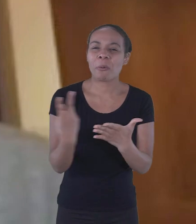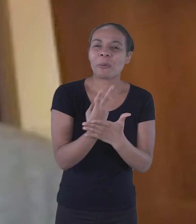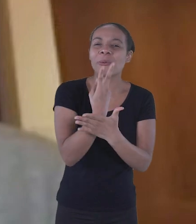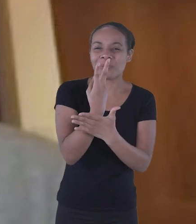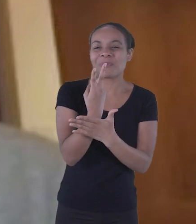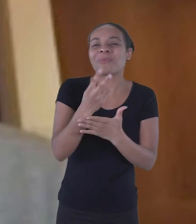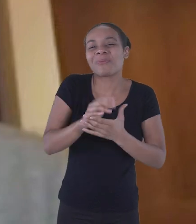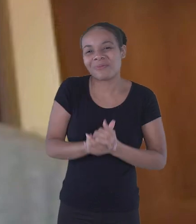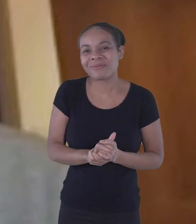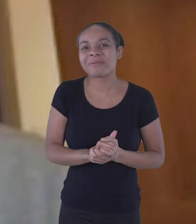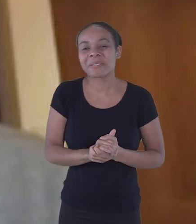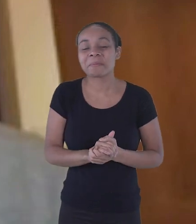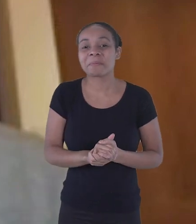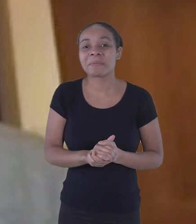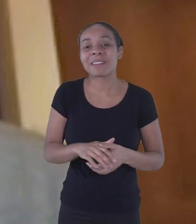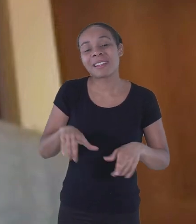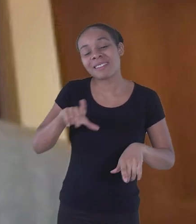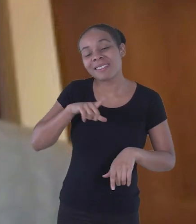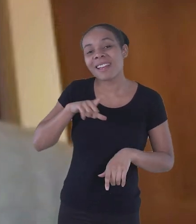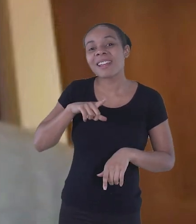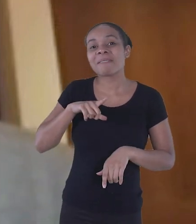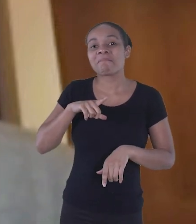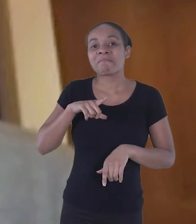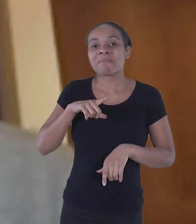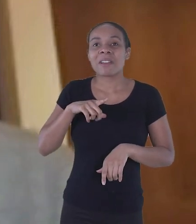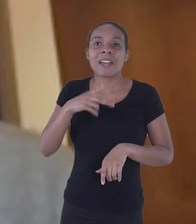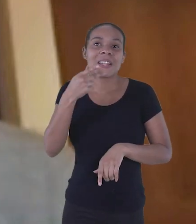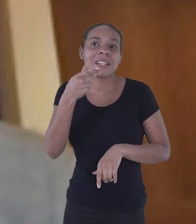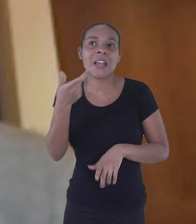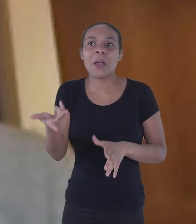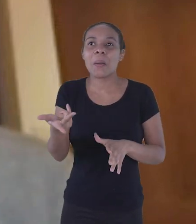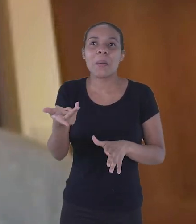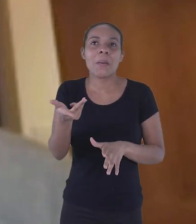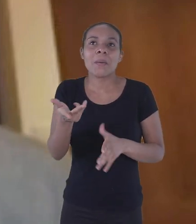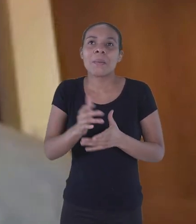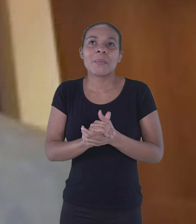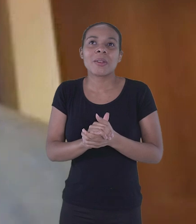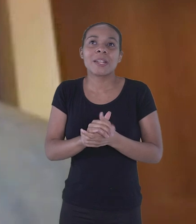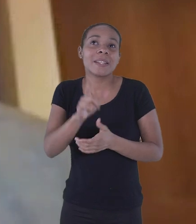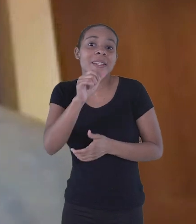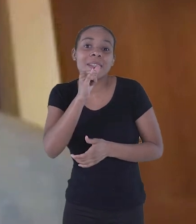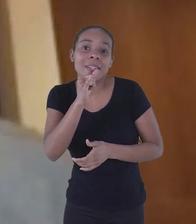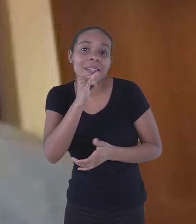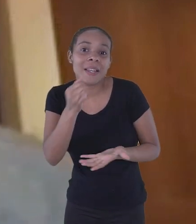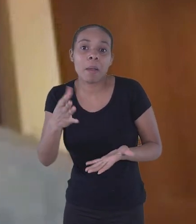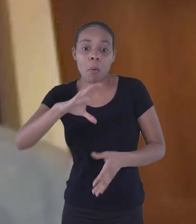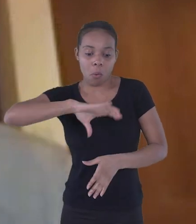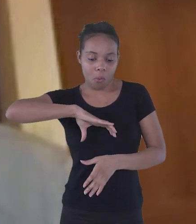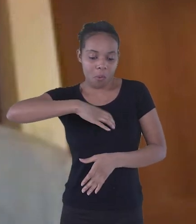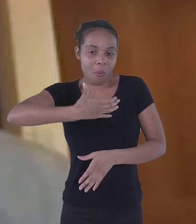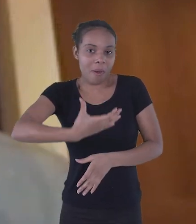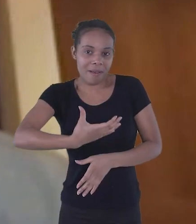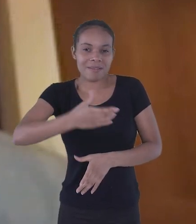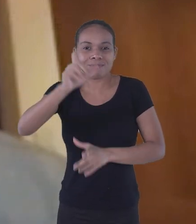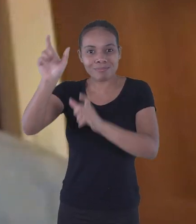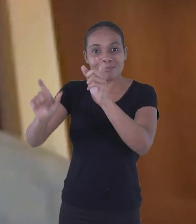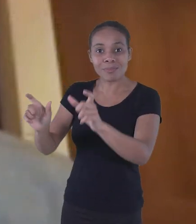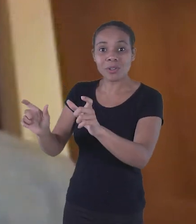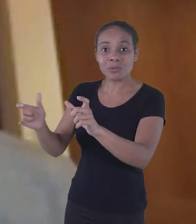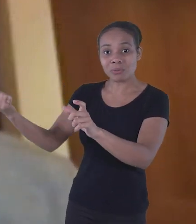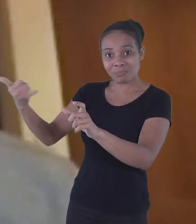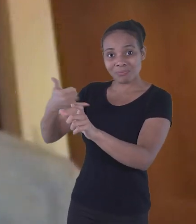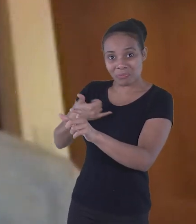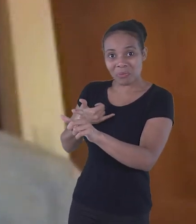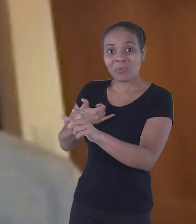de alguns adjetivos de coragem ou qualquer coisa assim que as pessoas têm dito. Eu